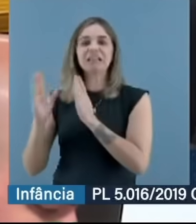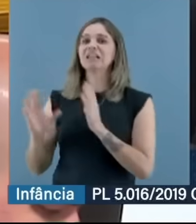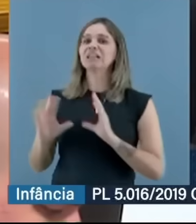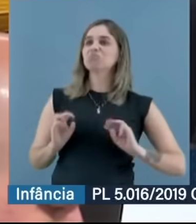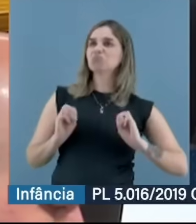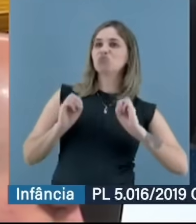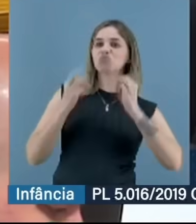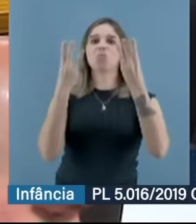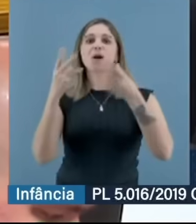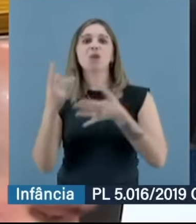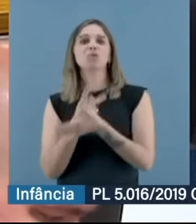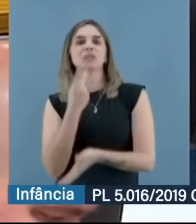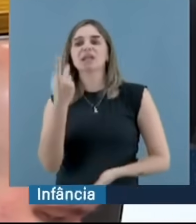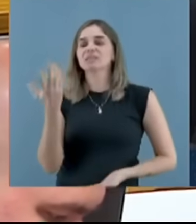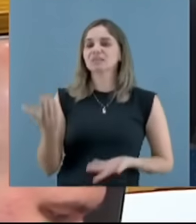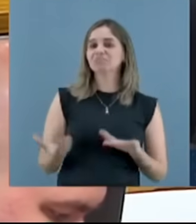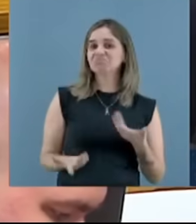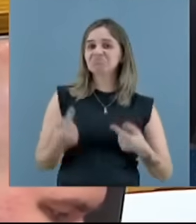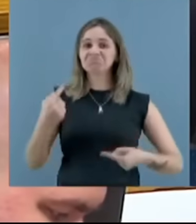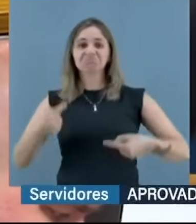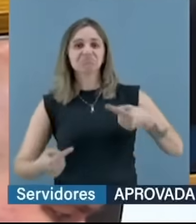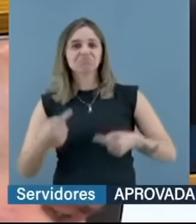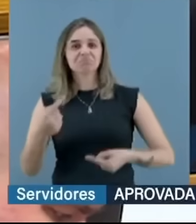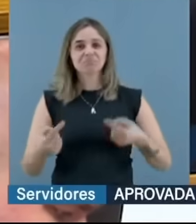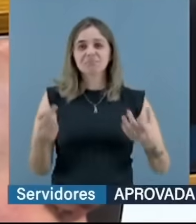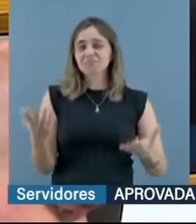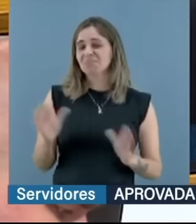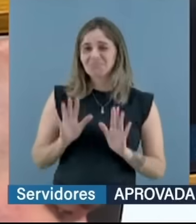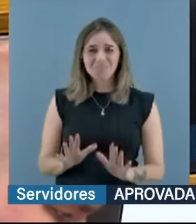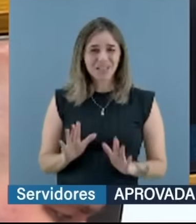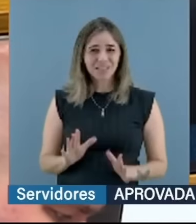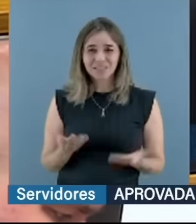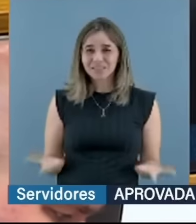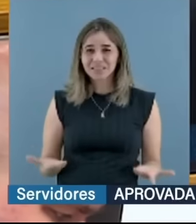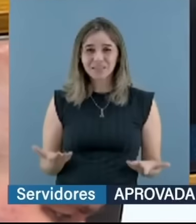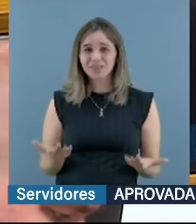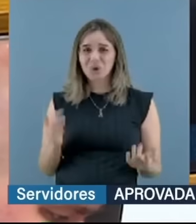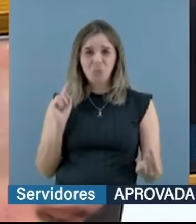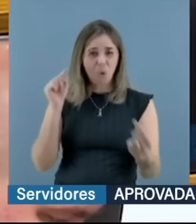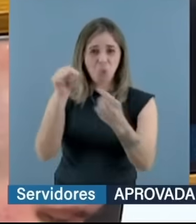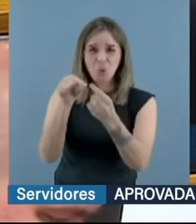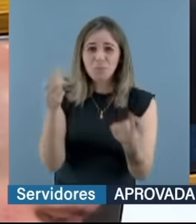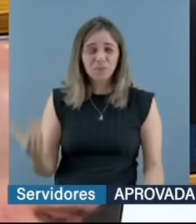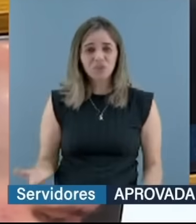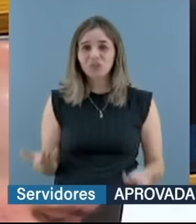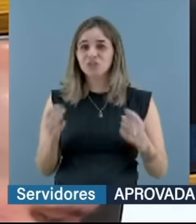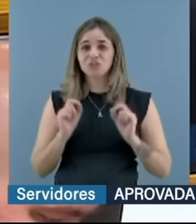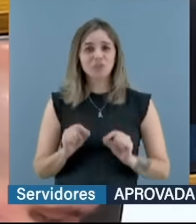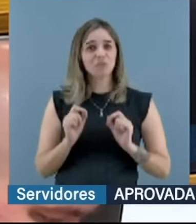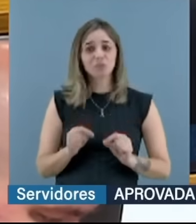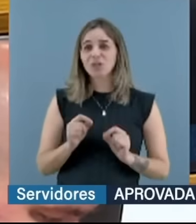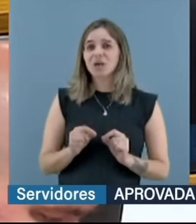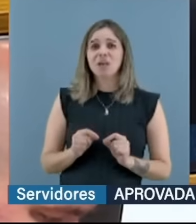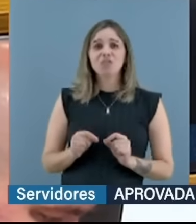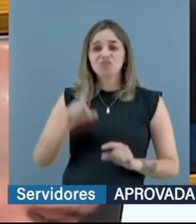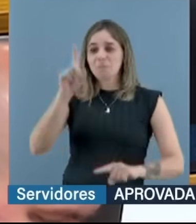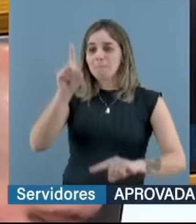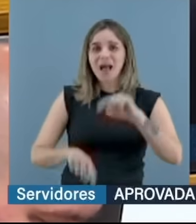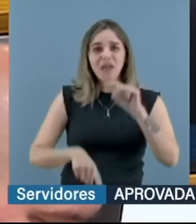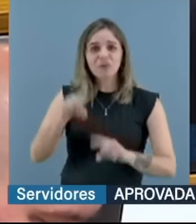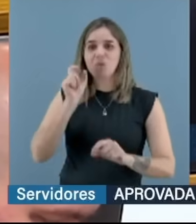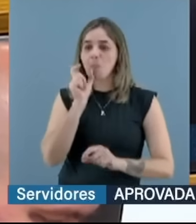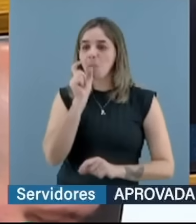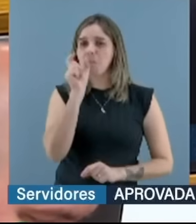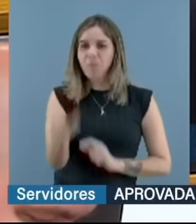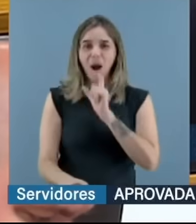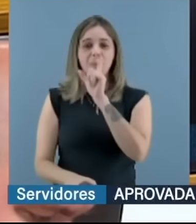os nossos lados nunca teve coisa como do tipo que nós ouvimos aqui hoje. Alguém mandar alguém aqui para uma... Eu não posso falar um palavrão porque